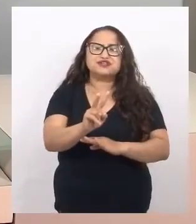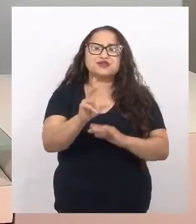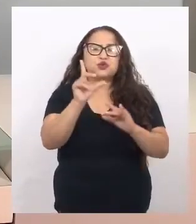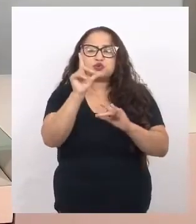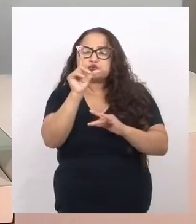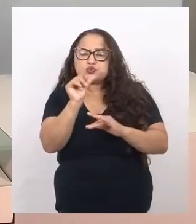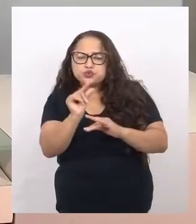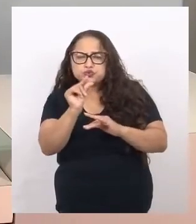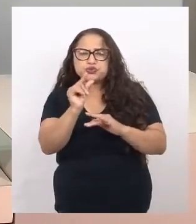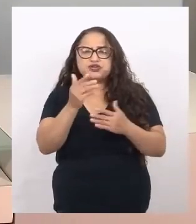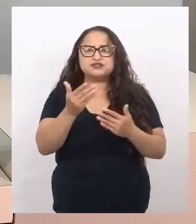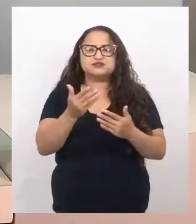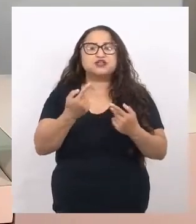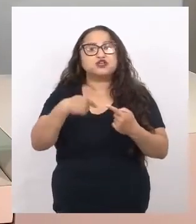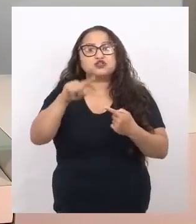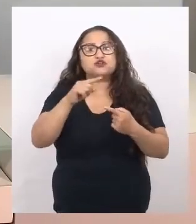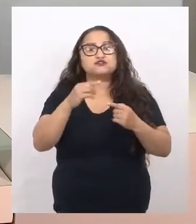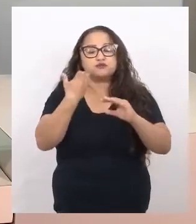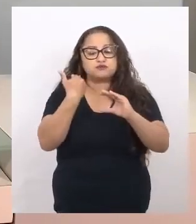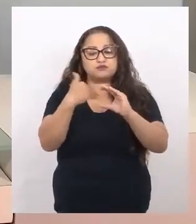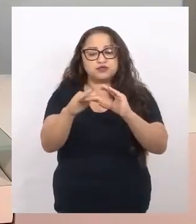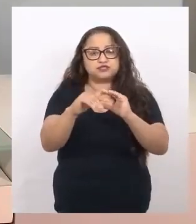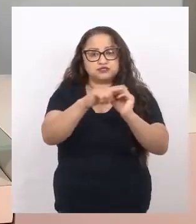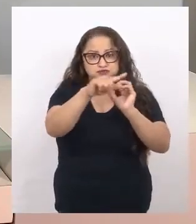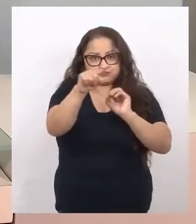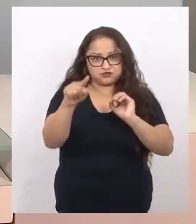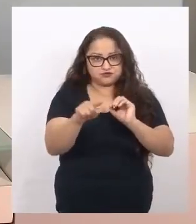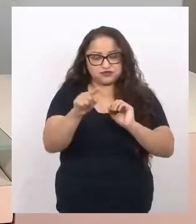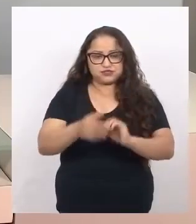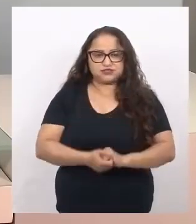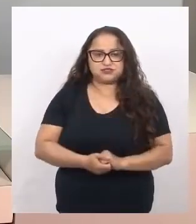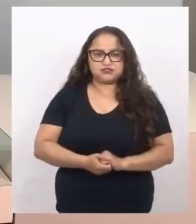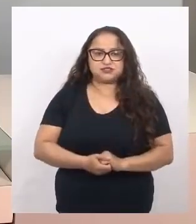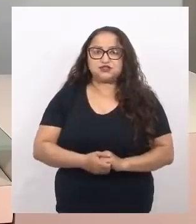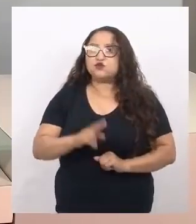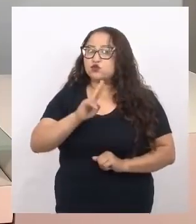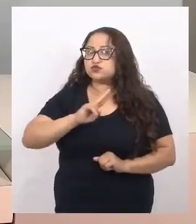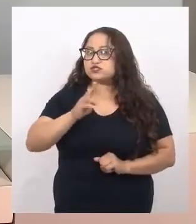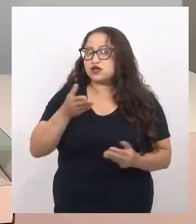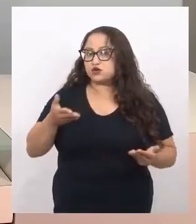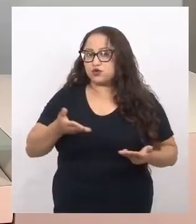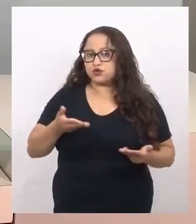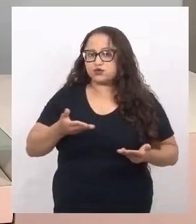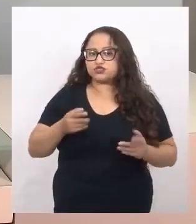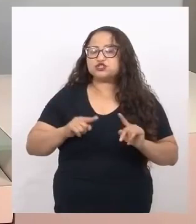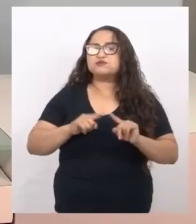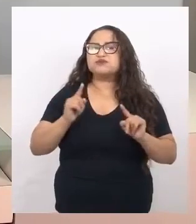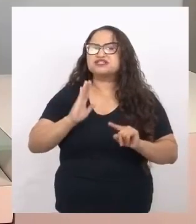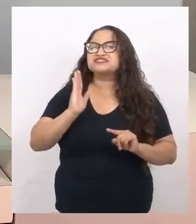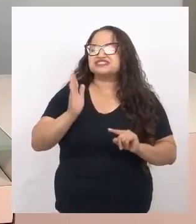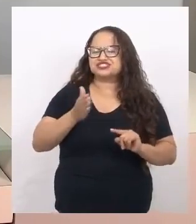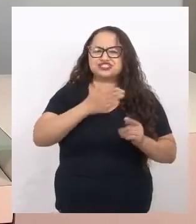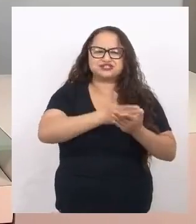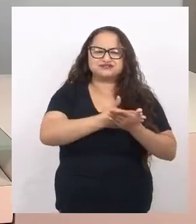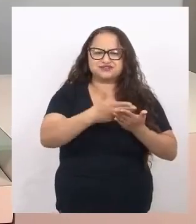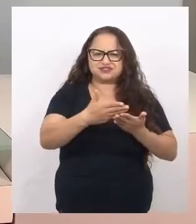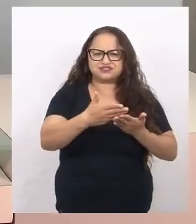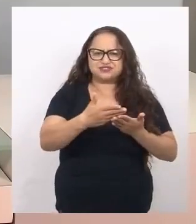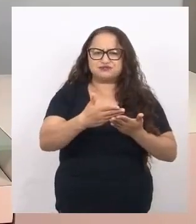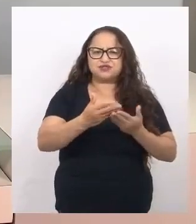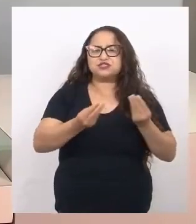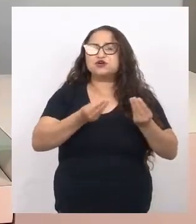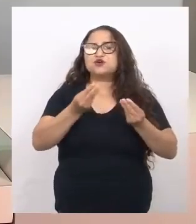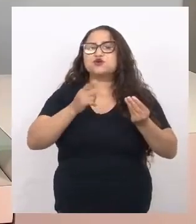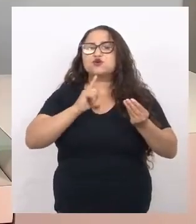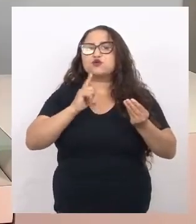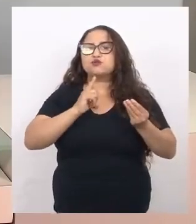pequeno. A gente vai mandar esse material para vocês, que a gente vai usar hoje, mas a gente já mandou no início da semana os